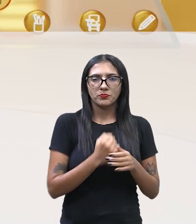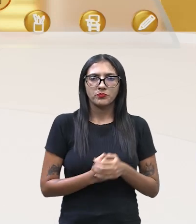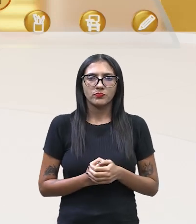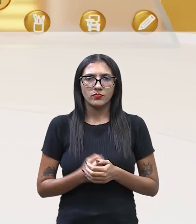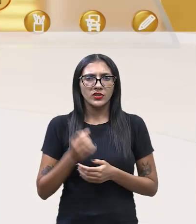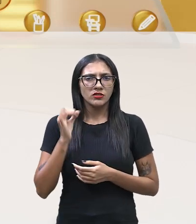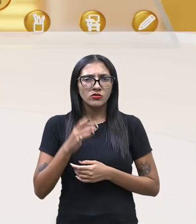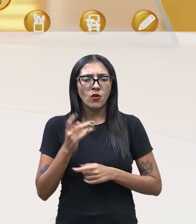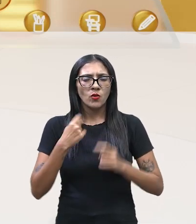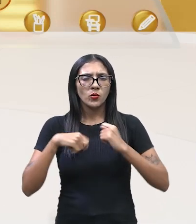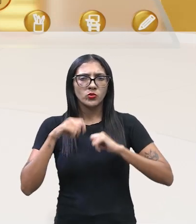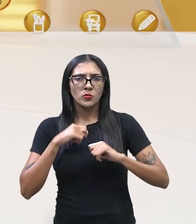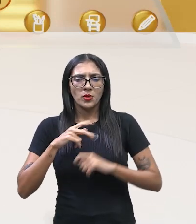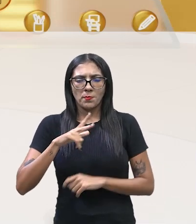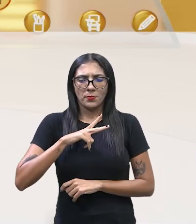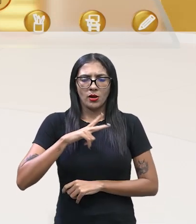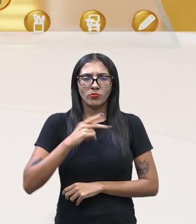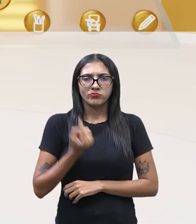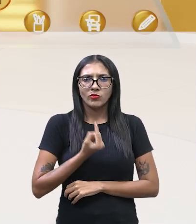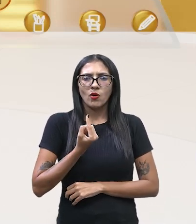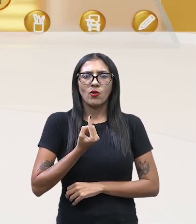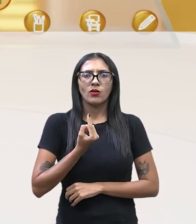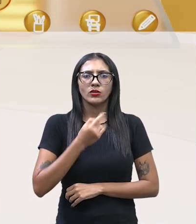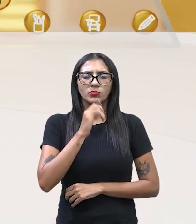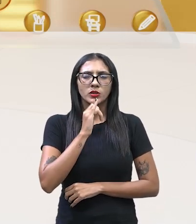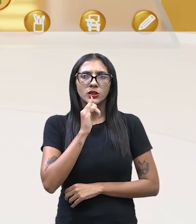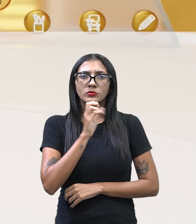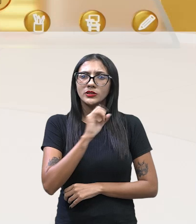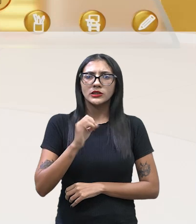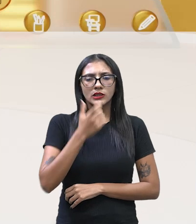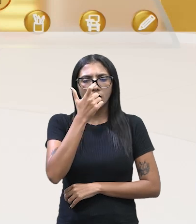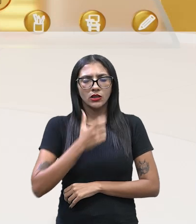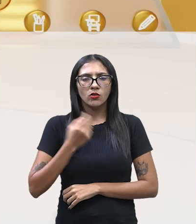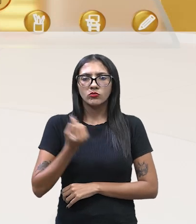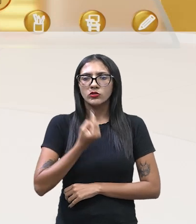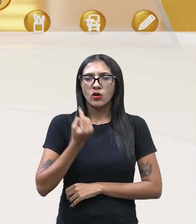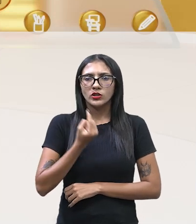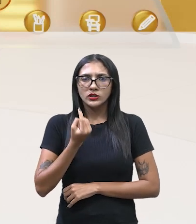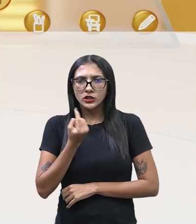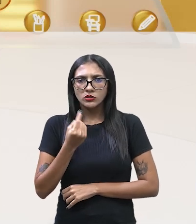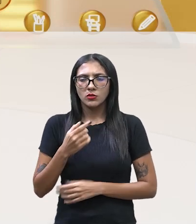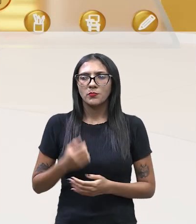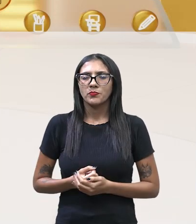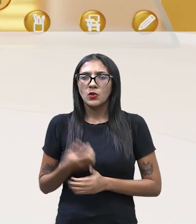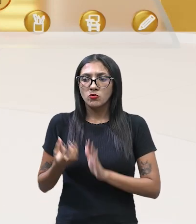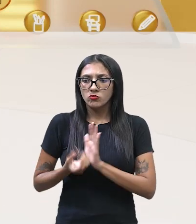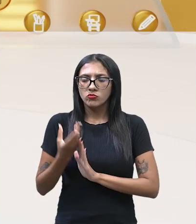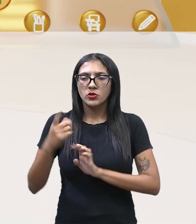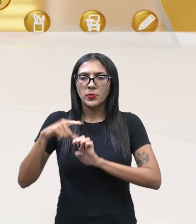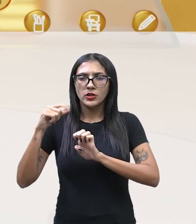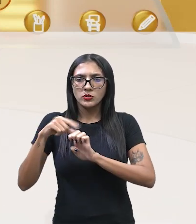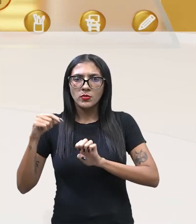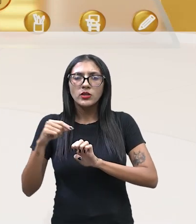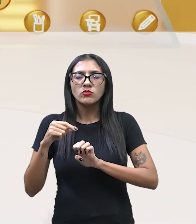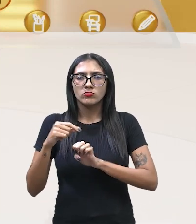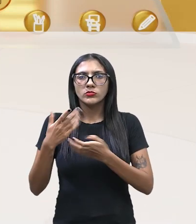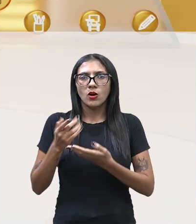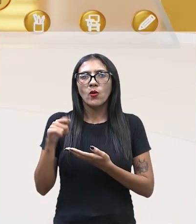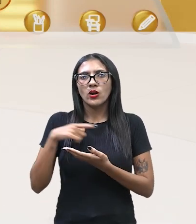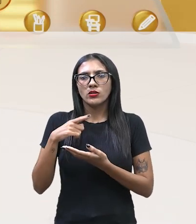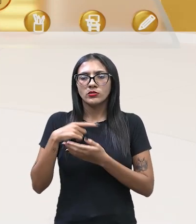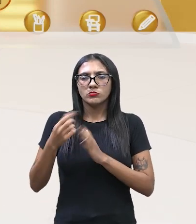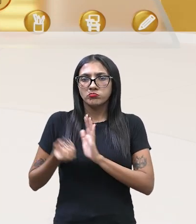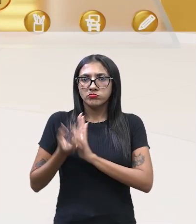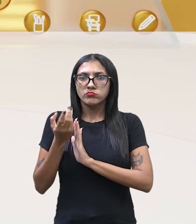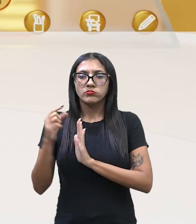economia individual, porque se eu vou lá e faço decido empreender, o meu empreendimento vai trazer uma movimentação